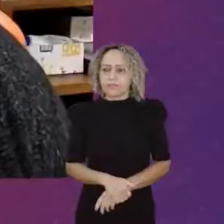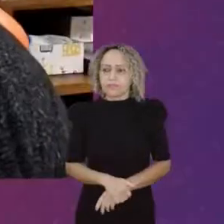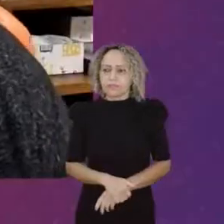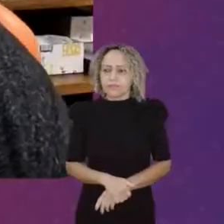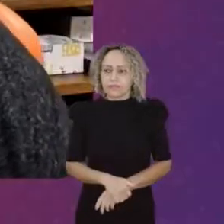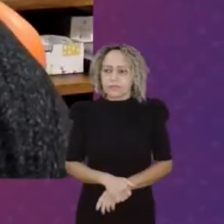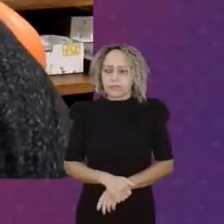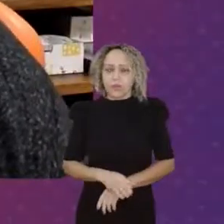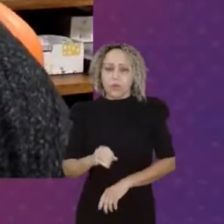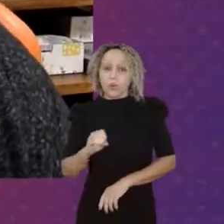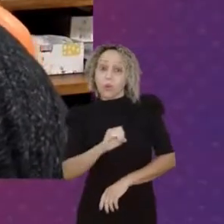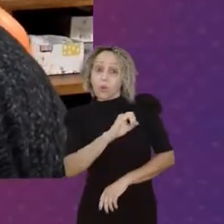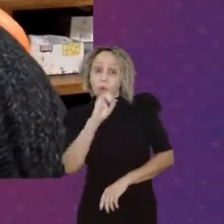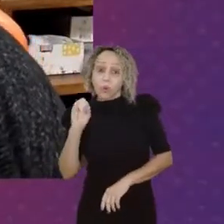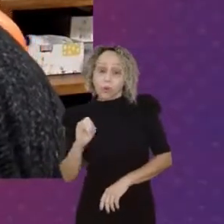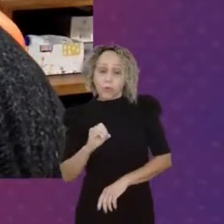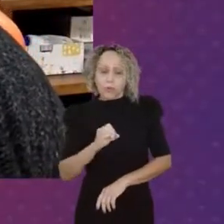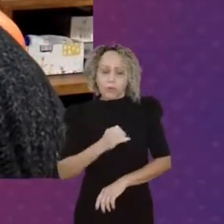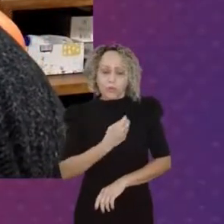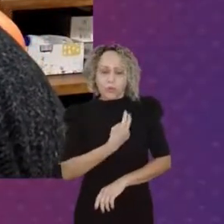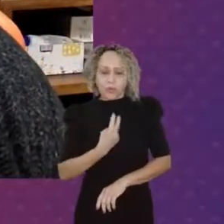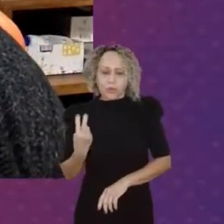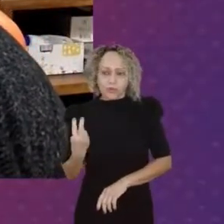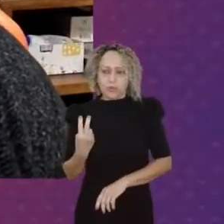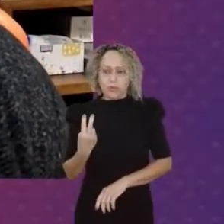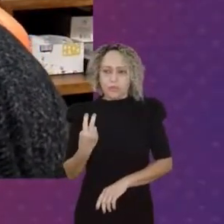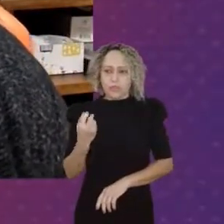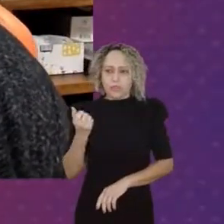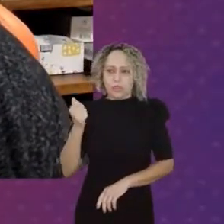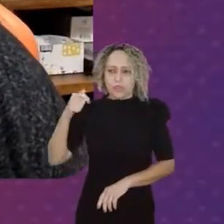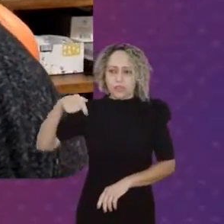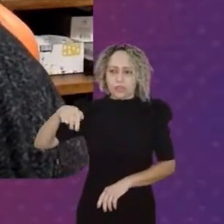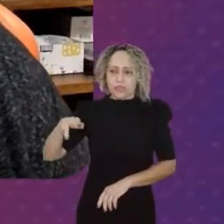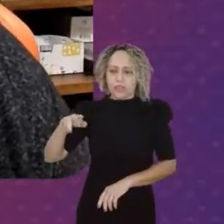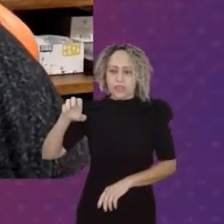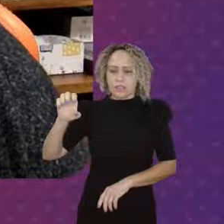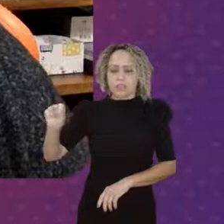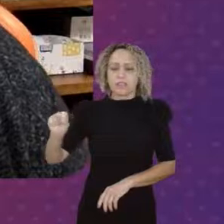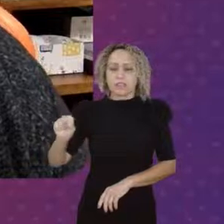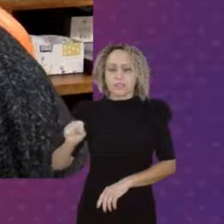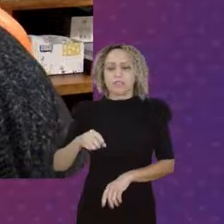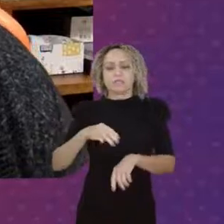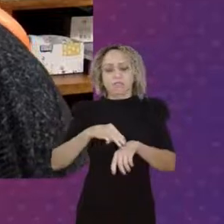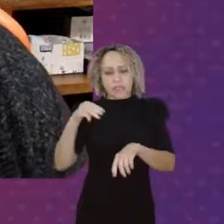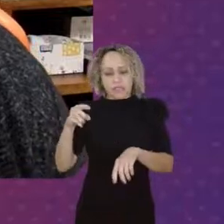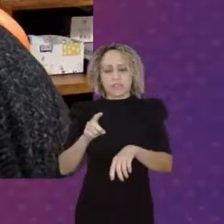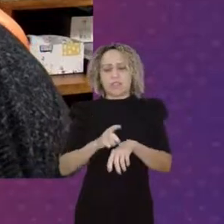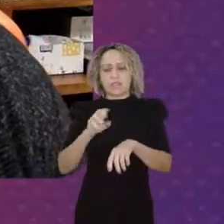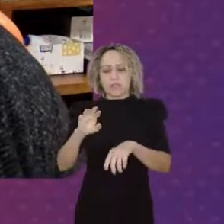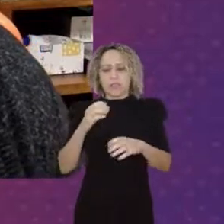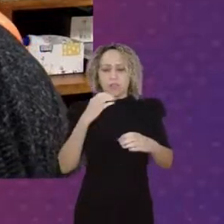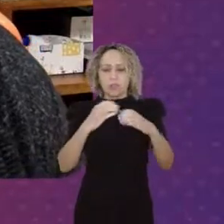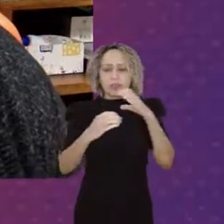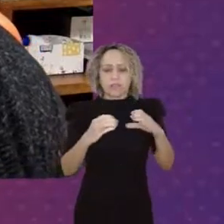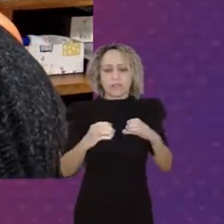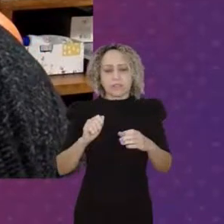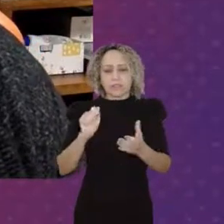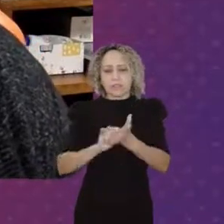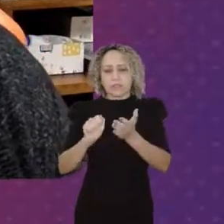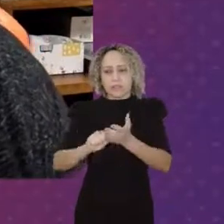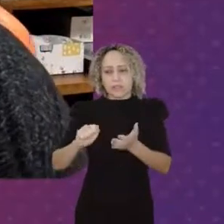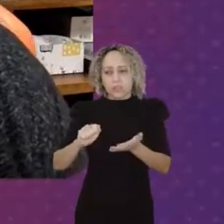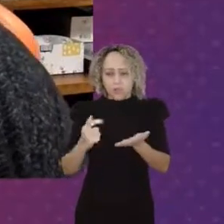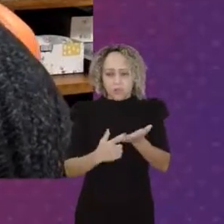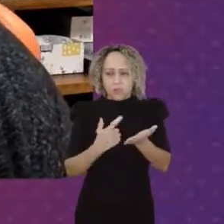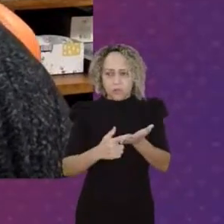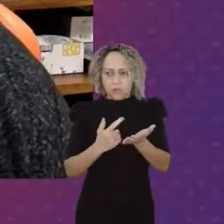nome é Agnes, eu sou jornalista, professora universitária, mestre e doutora em comunicação. Autora também do livro O Peso